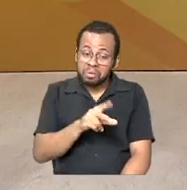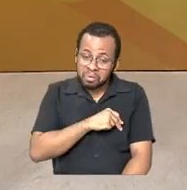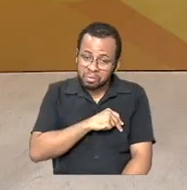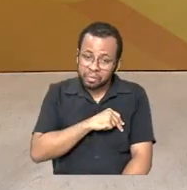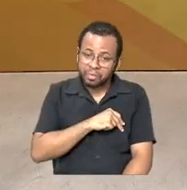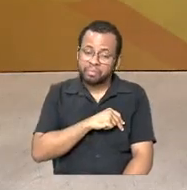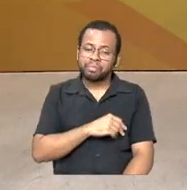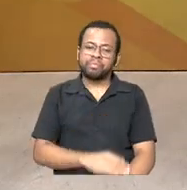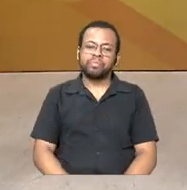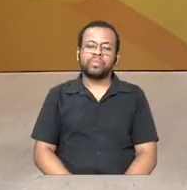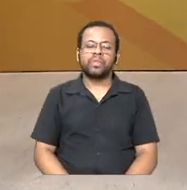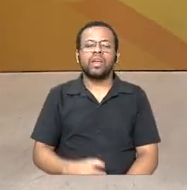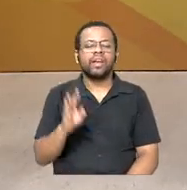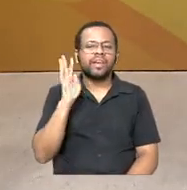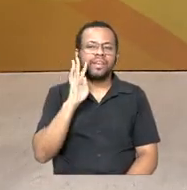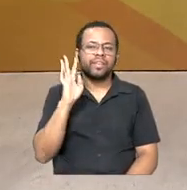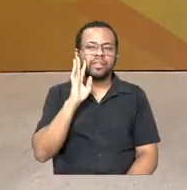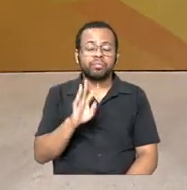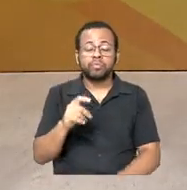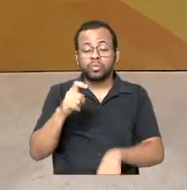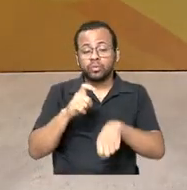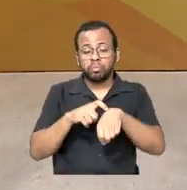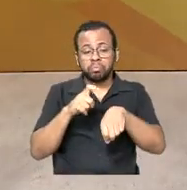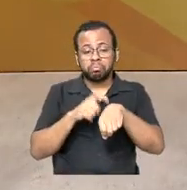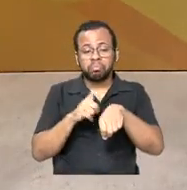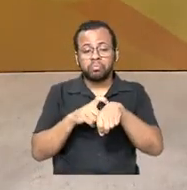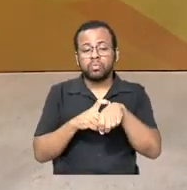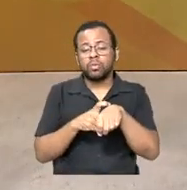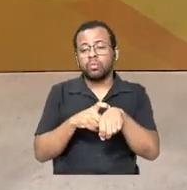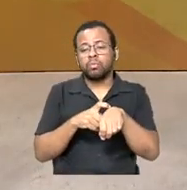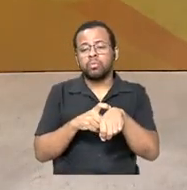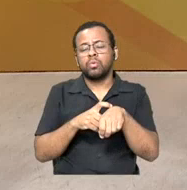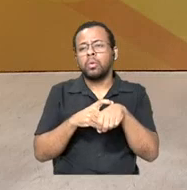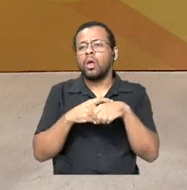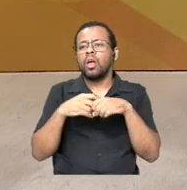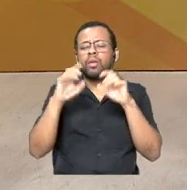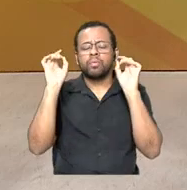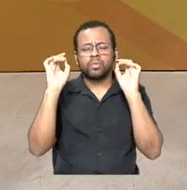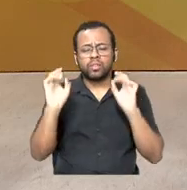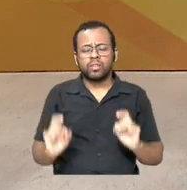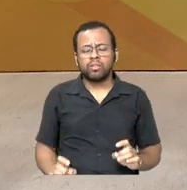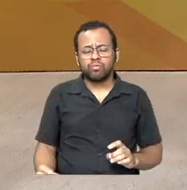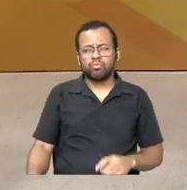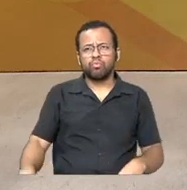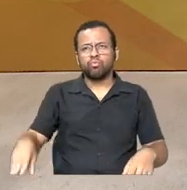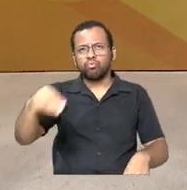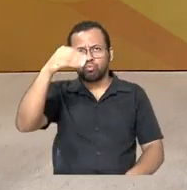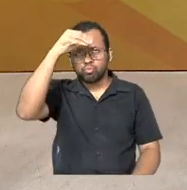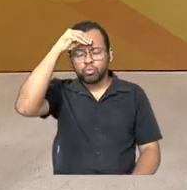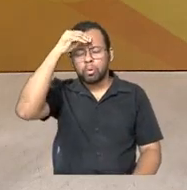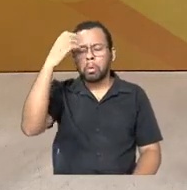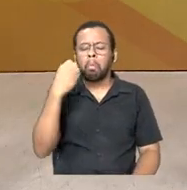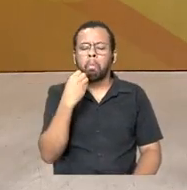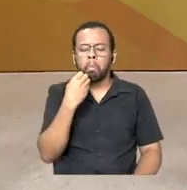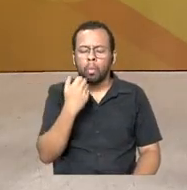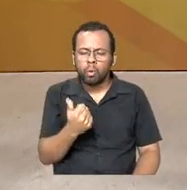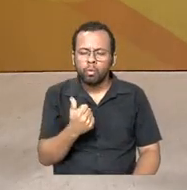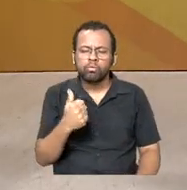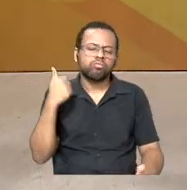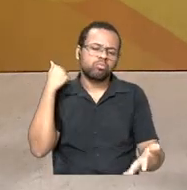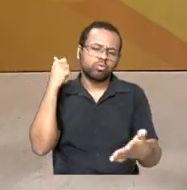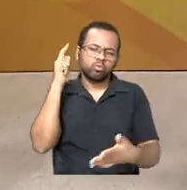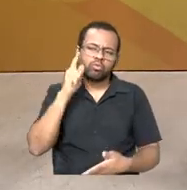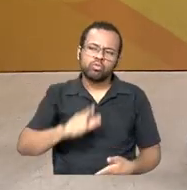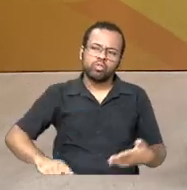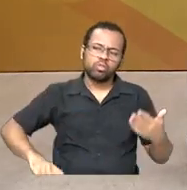uau muito legal nesse momento único aí para essas pessoas aí com certeza ficou gravado na história é bom demais ser